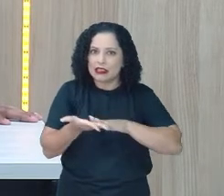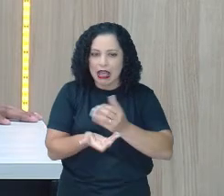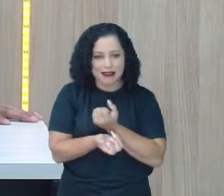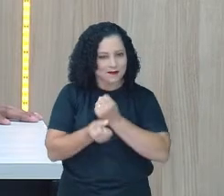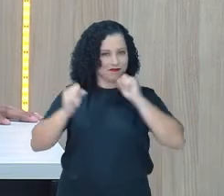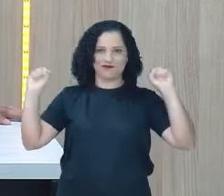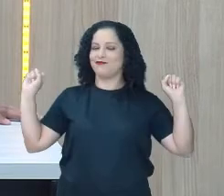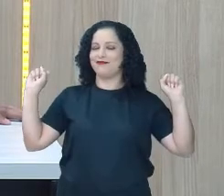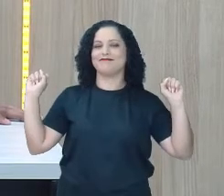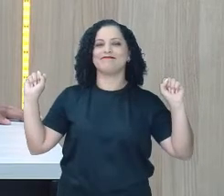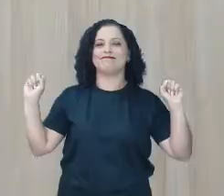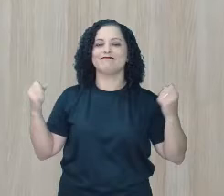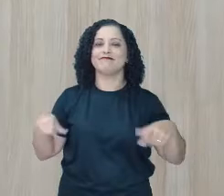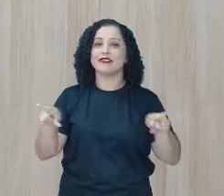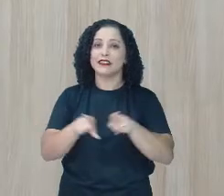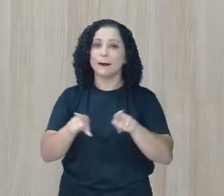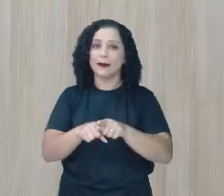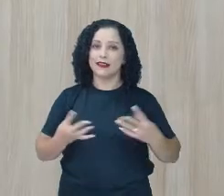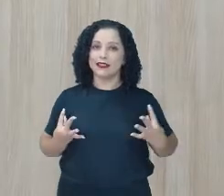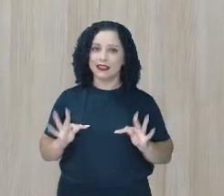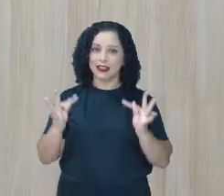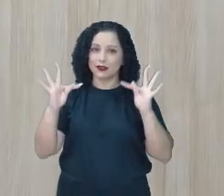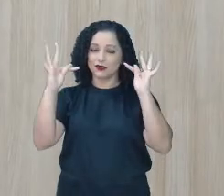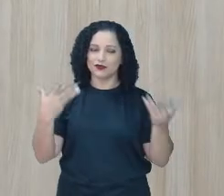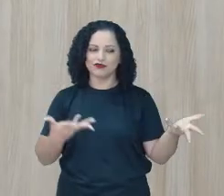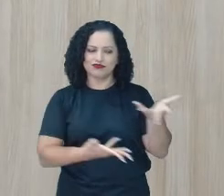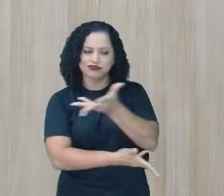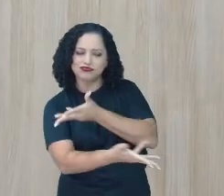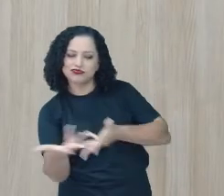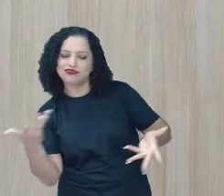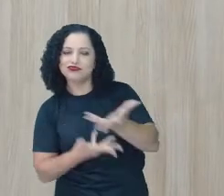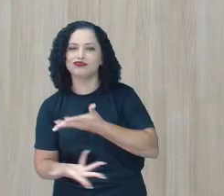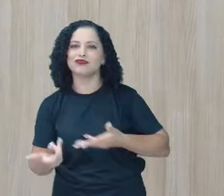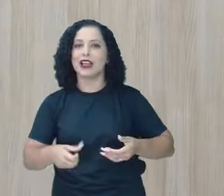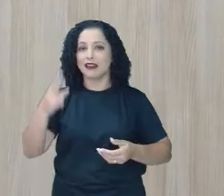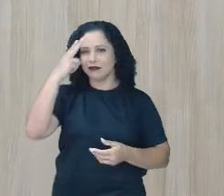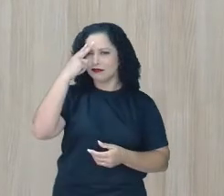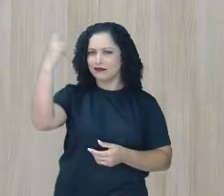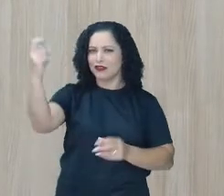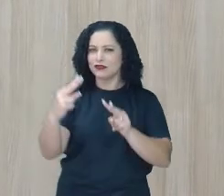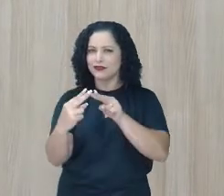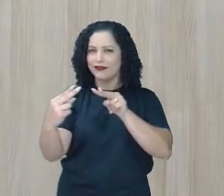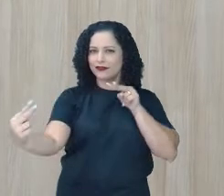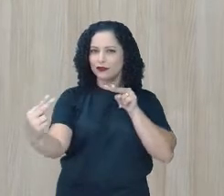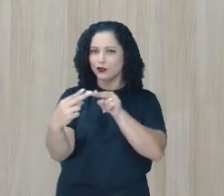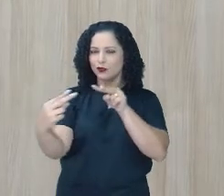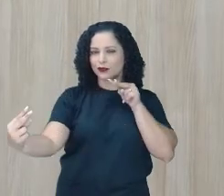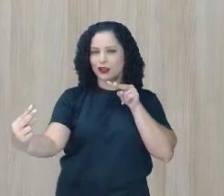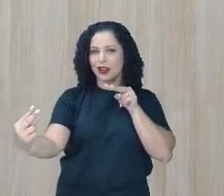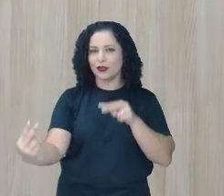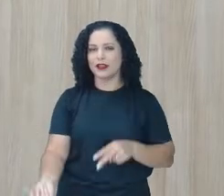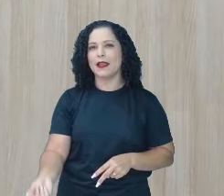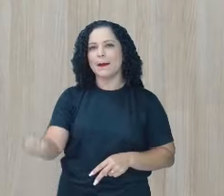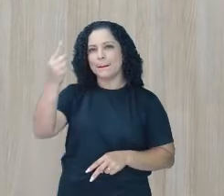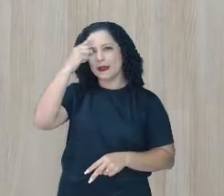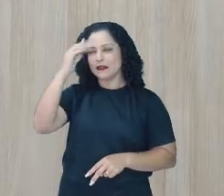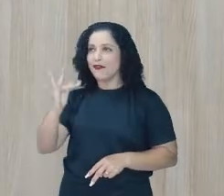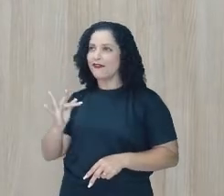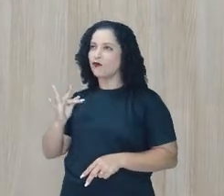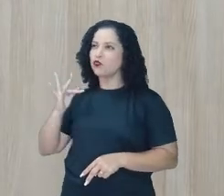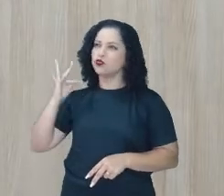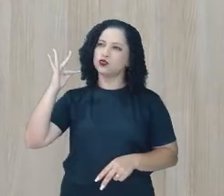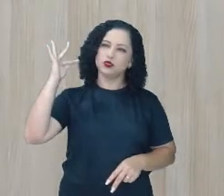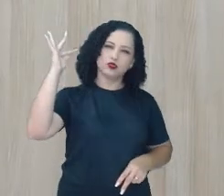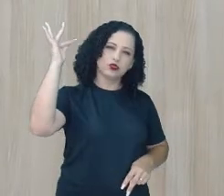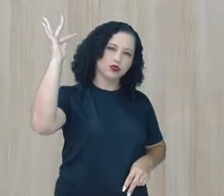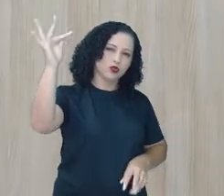nós. E aproxima a gente da tecnologia, da inteligência artificial, né? Que a gente fica projetando tudo muito no futuro,